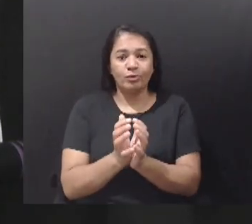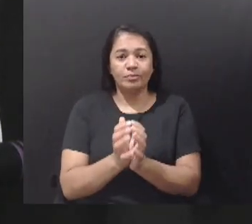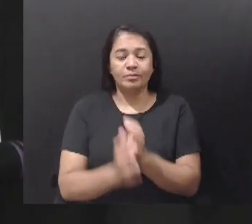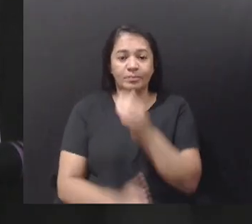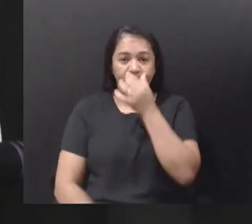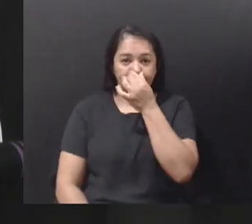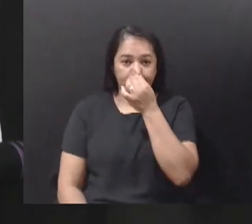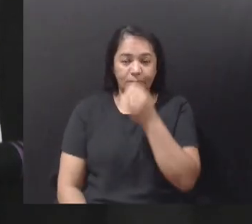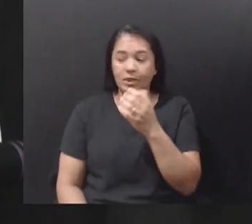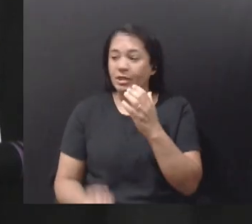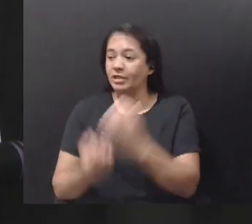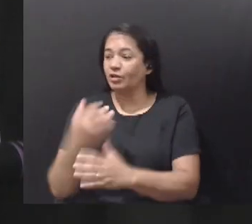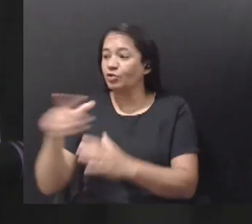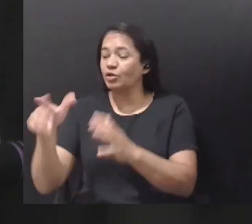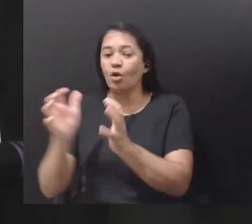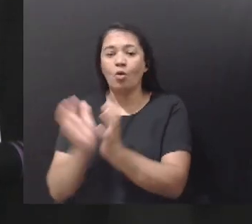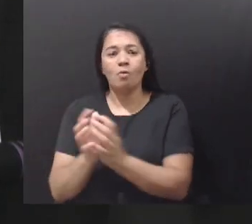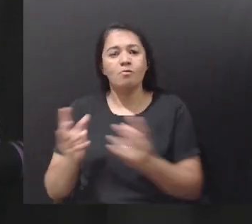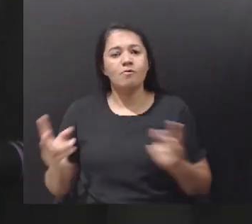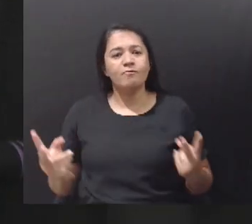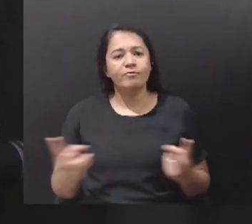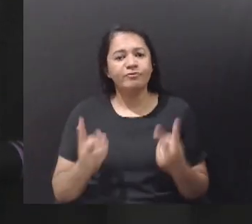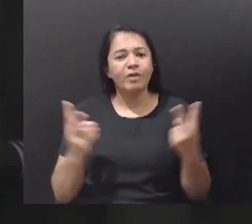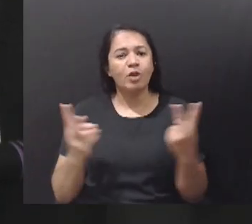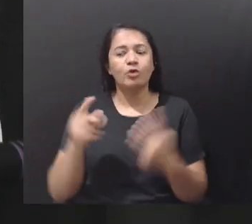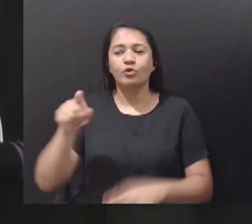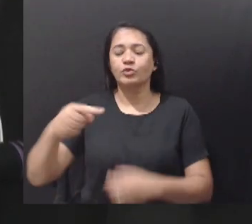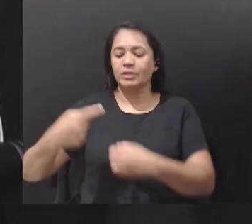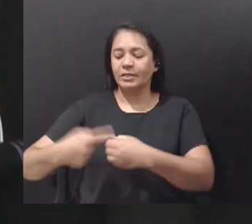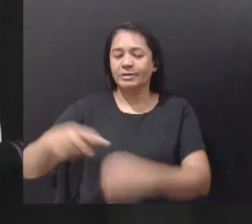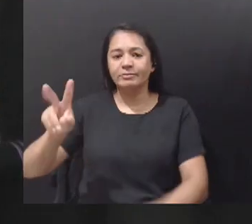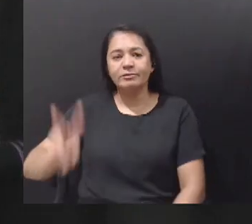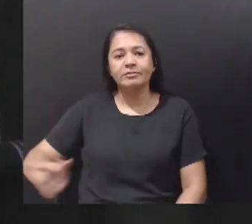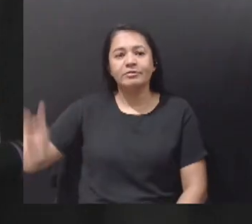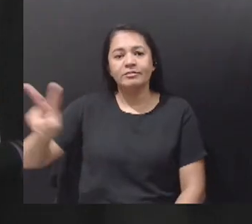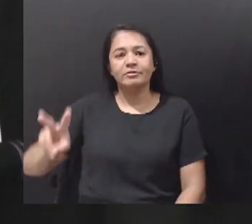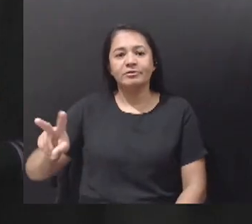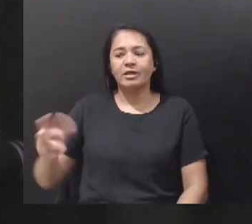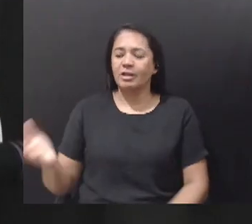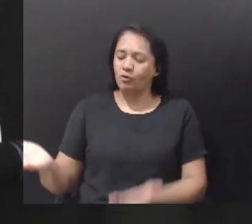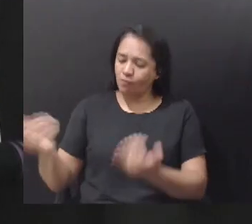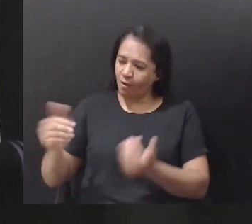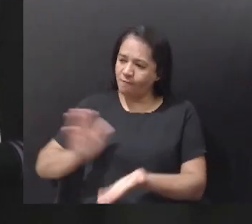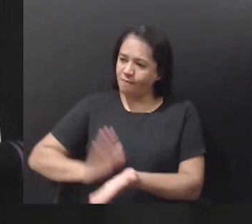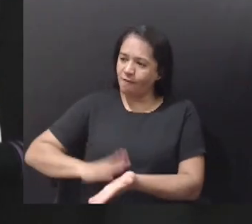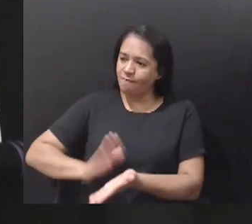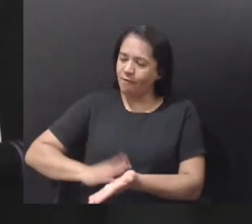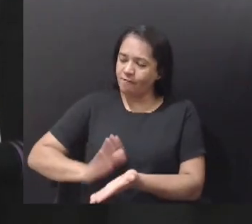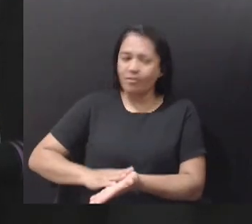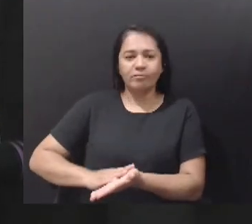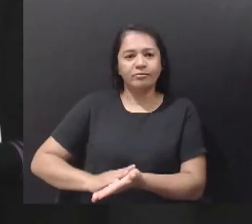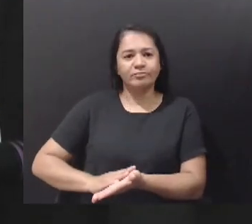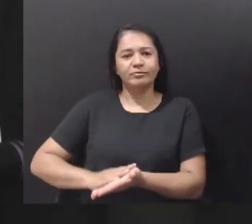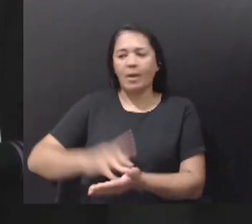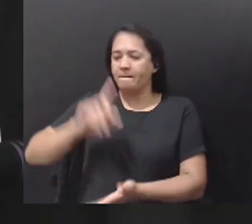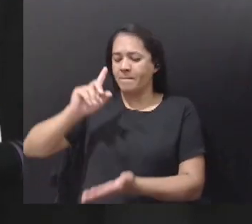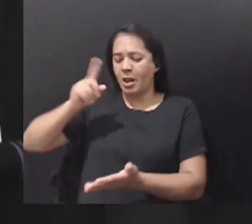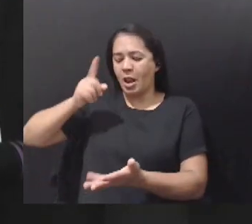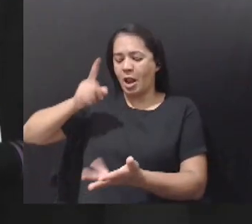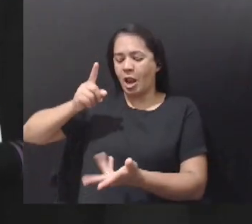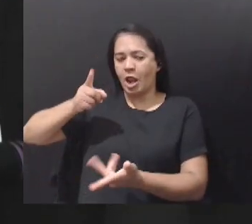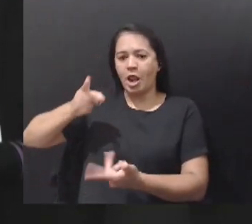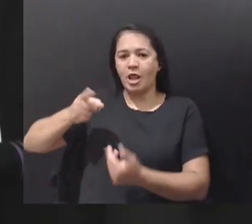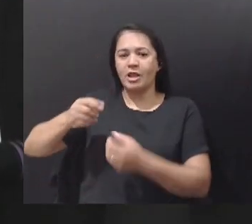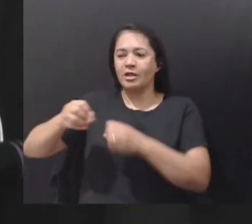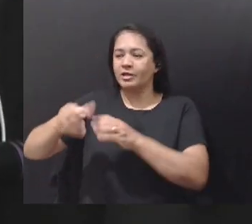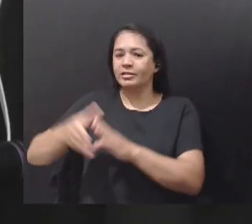um time valoroso em Valinhos, que ele chama para a chincha, como eu digo, ele passa as ordens, as orientações, e o pessoal vai atrás